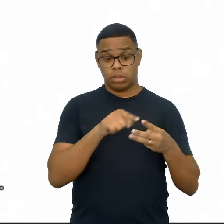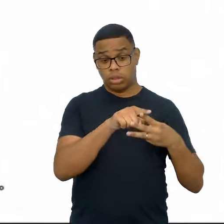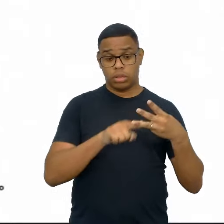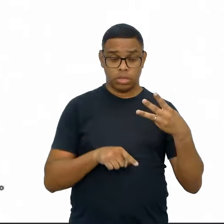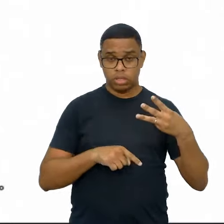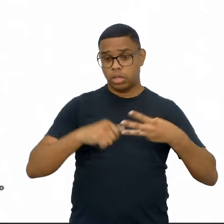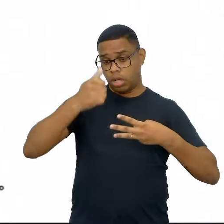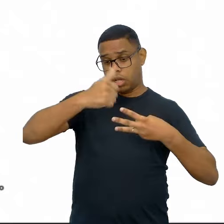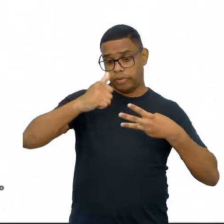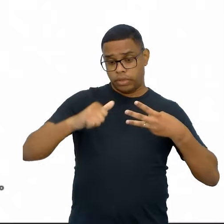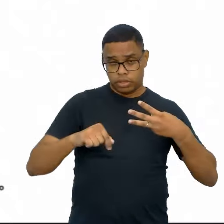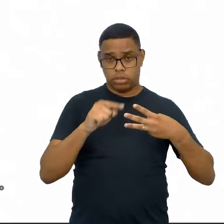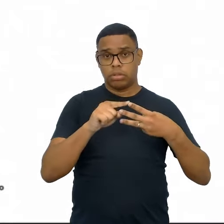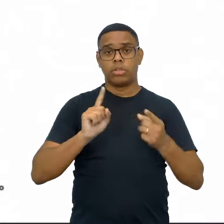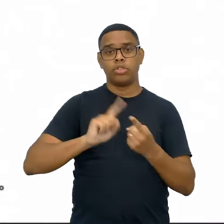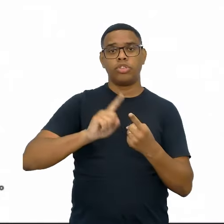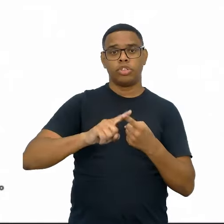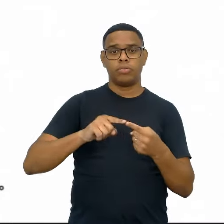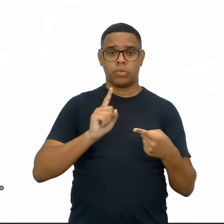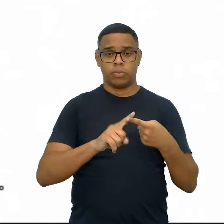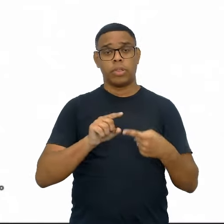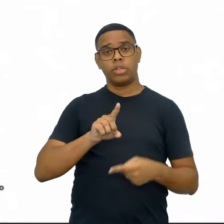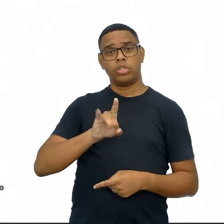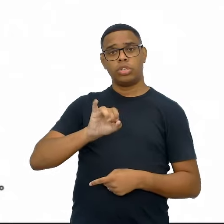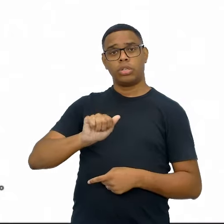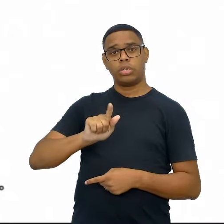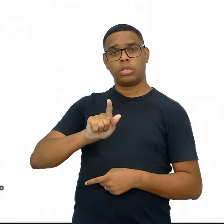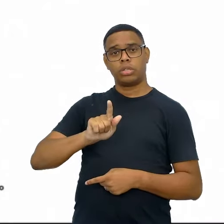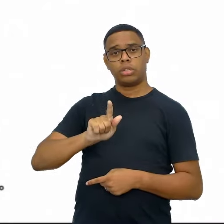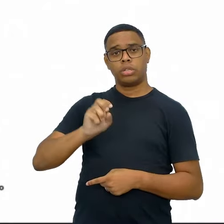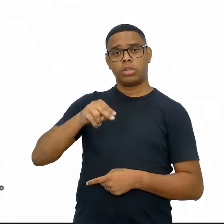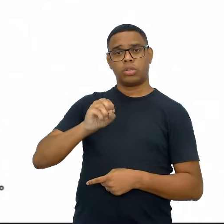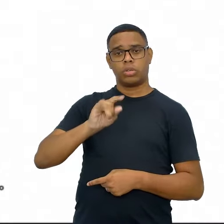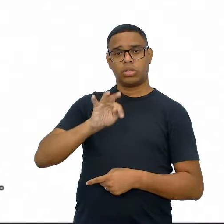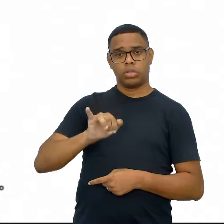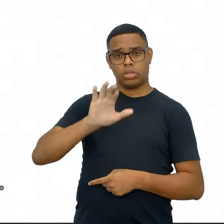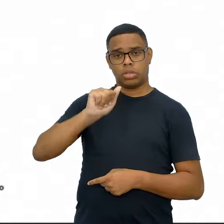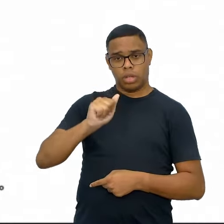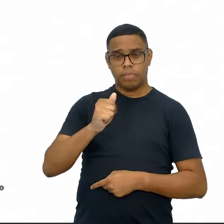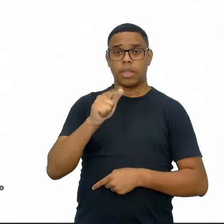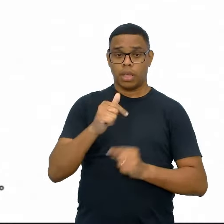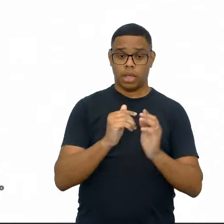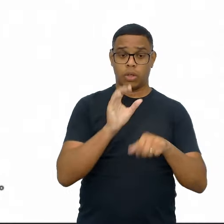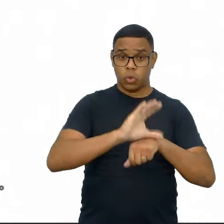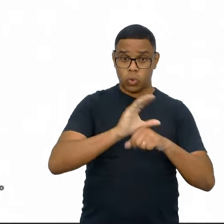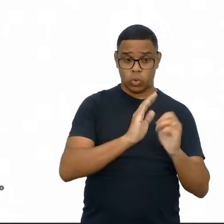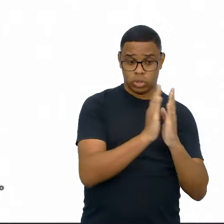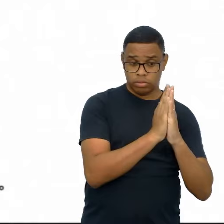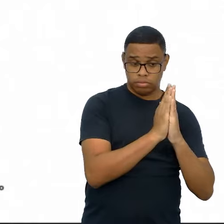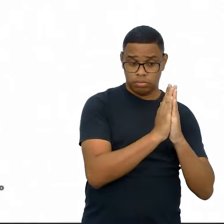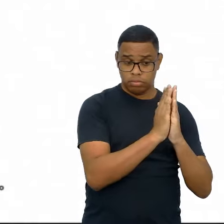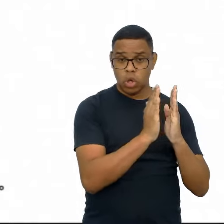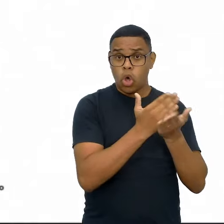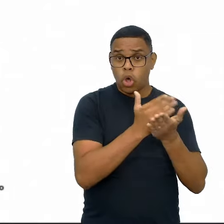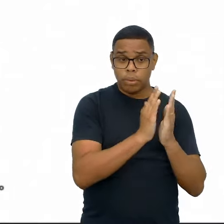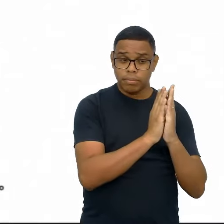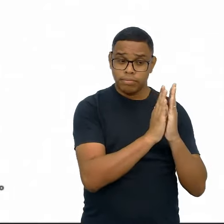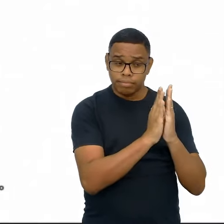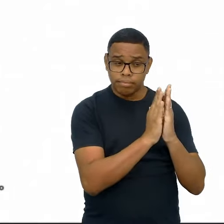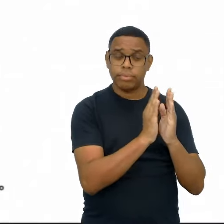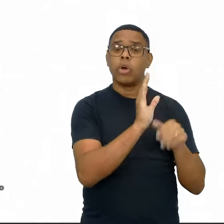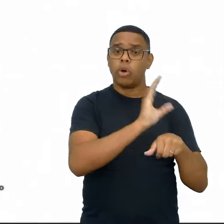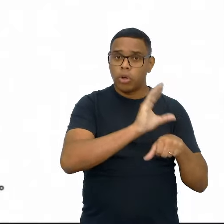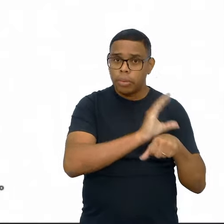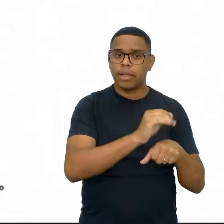de avaliação aqui, né, que é a avaliação diagnóstica, que ela é aquela realizada no início de um curso, período letivo, ou uma